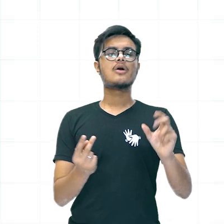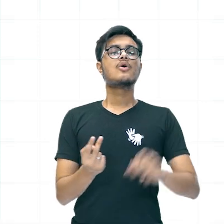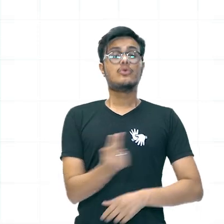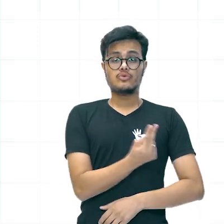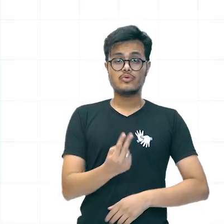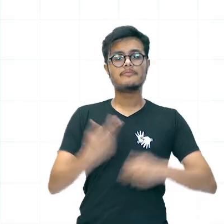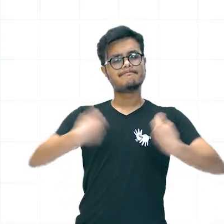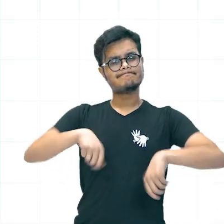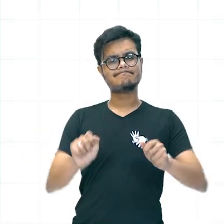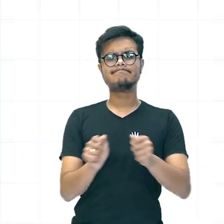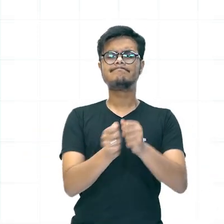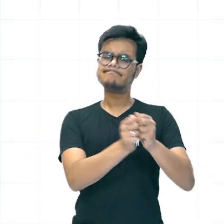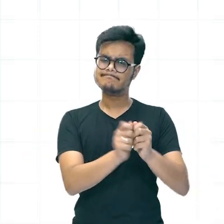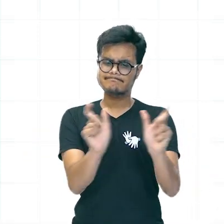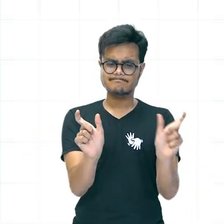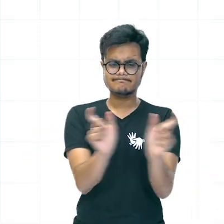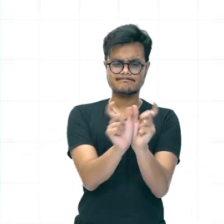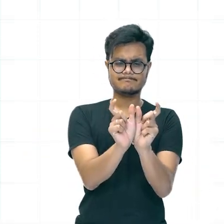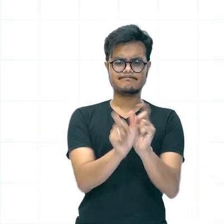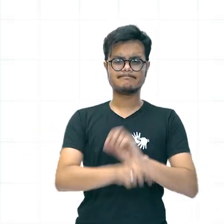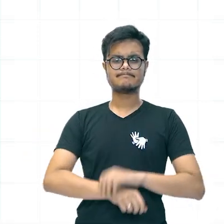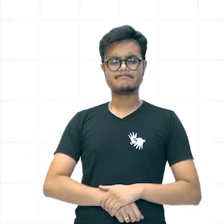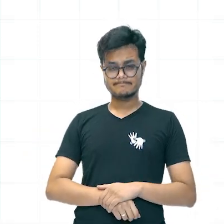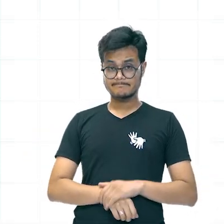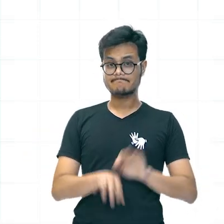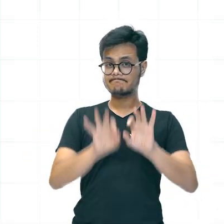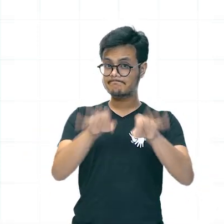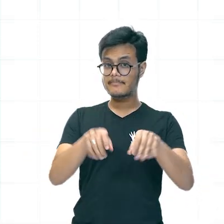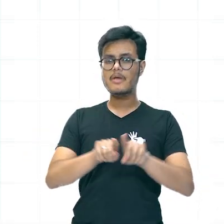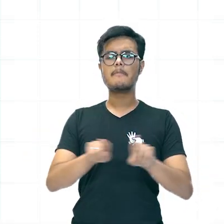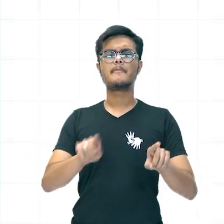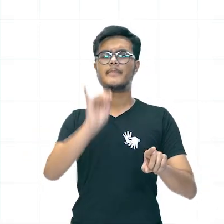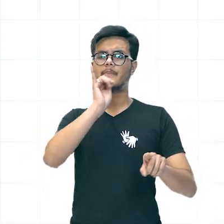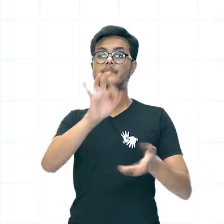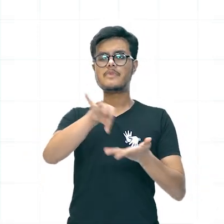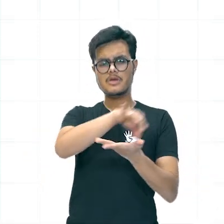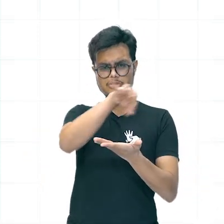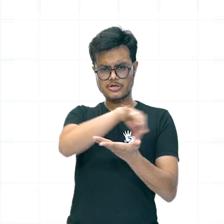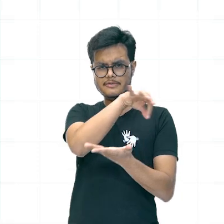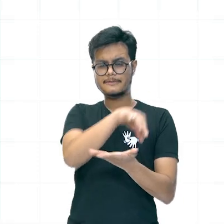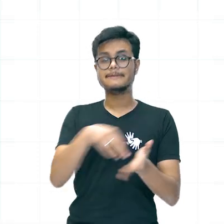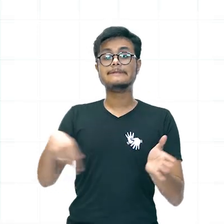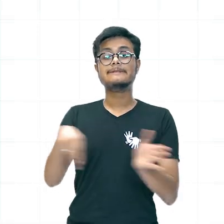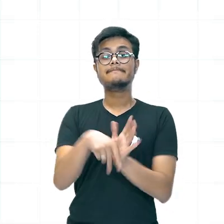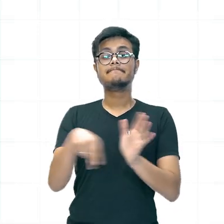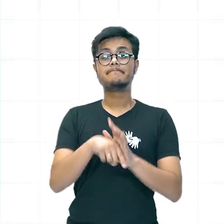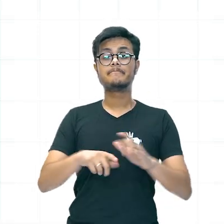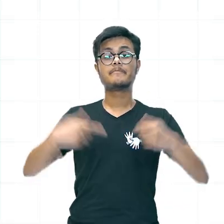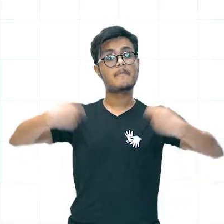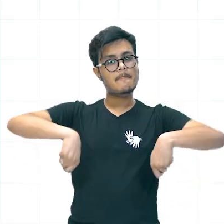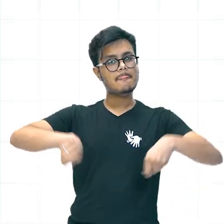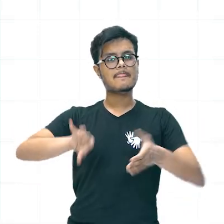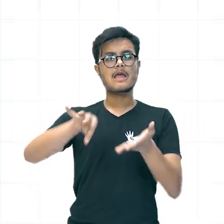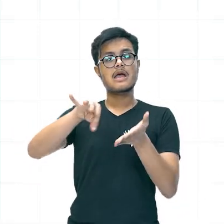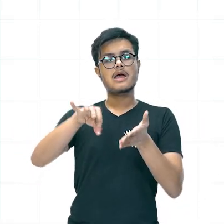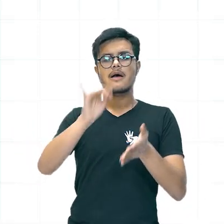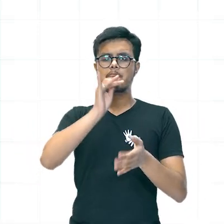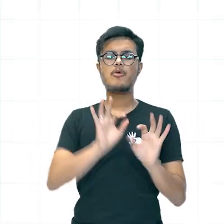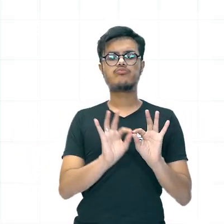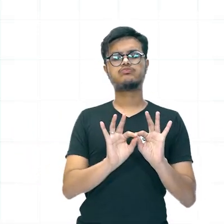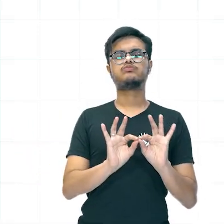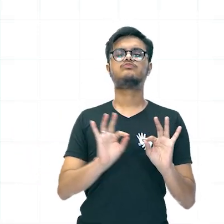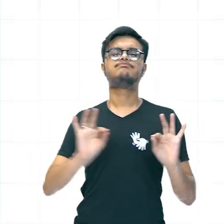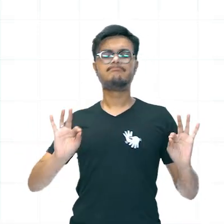dois estiverem juntos, certo? Se você estiver escrevendo à mão, né, manuscrito, você deve sublinhar esse